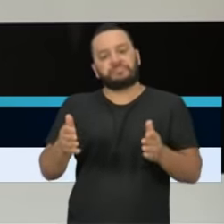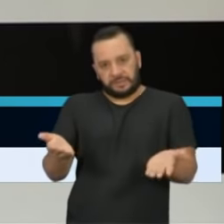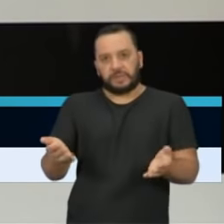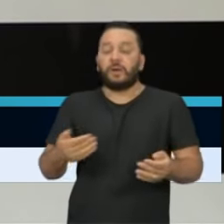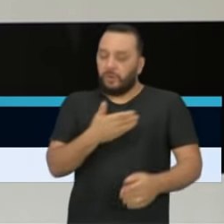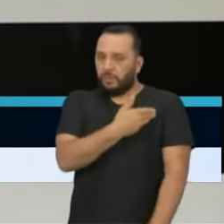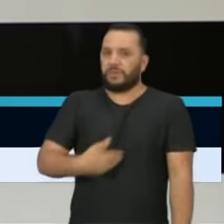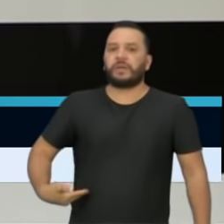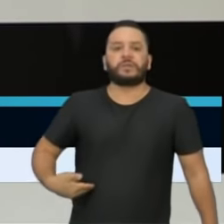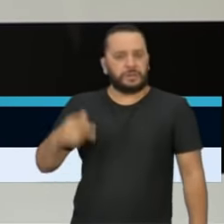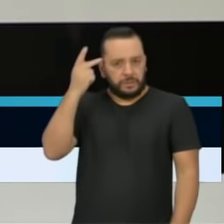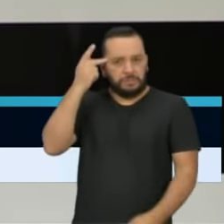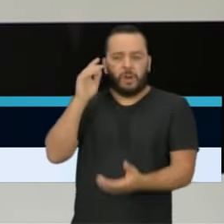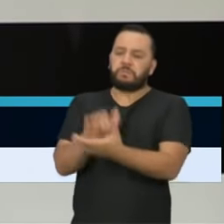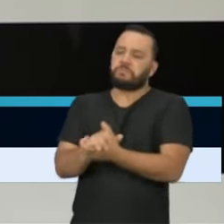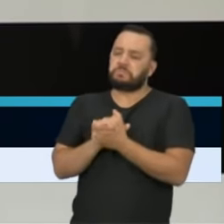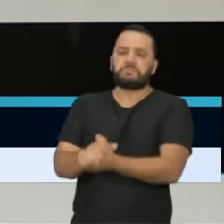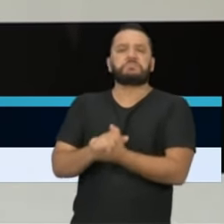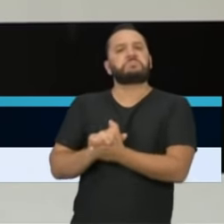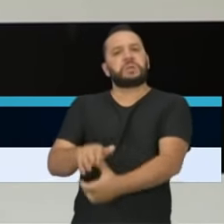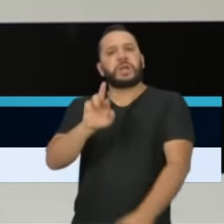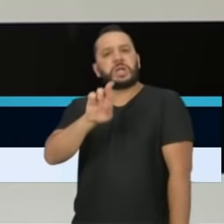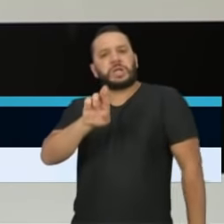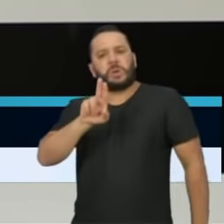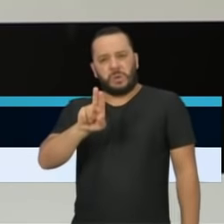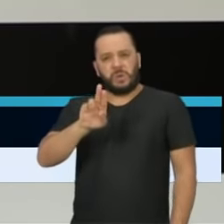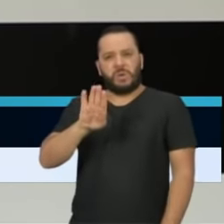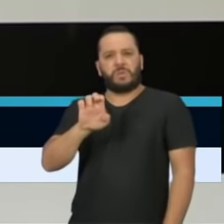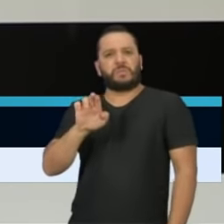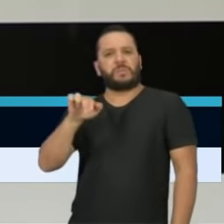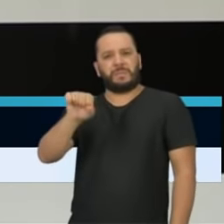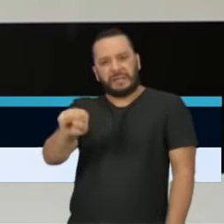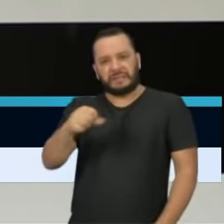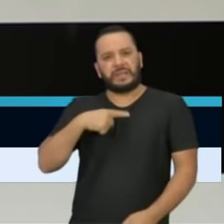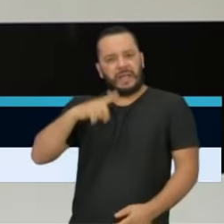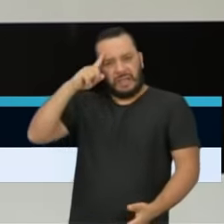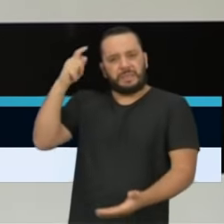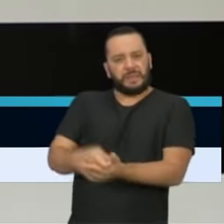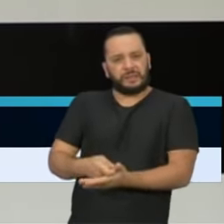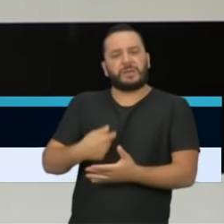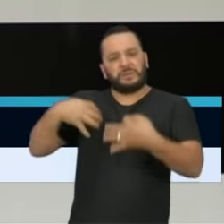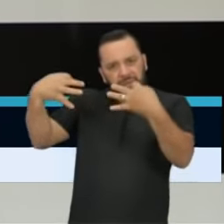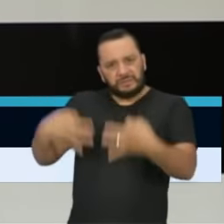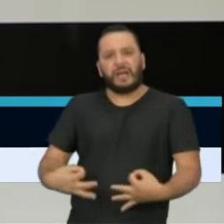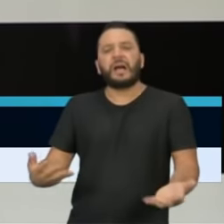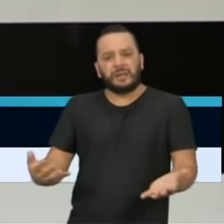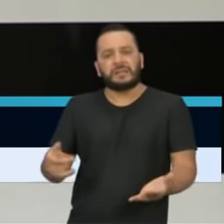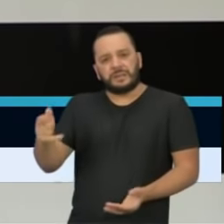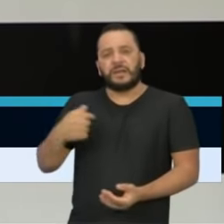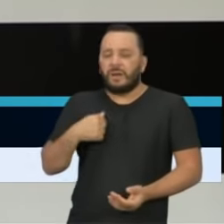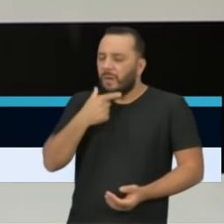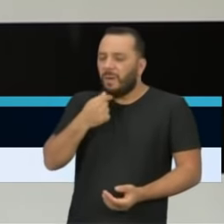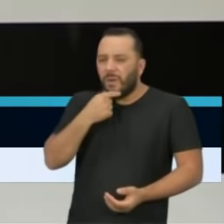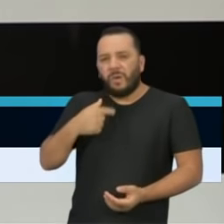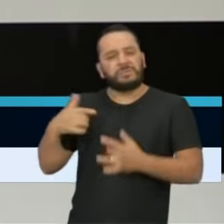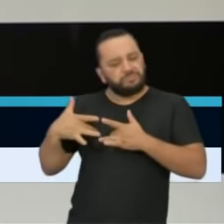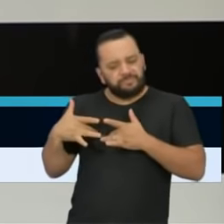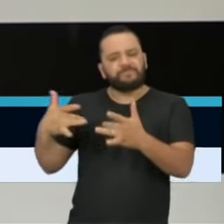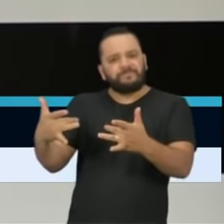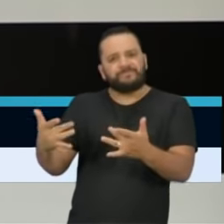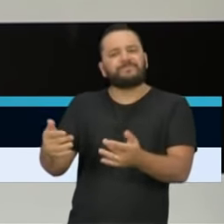governador do Estado de São Paulo, cumprimentar o Rubens Ometo pela decisão acertada, correta, grandiosa e